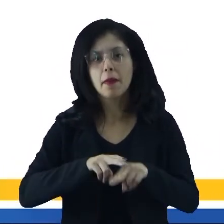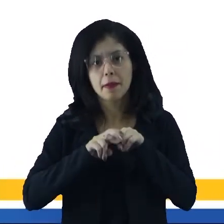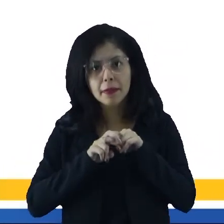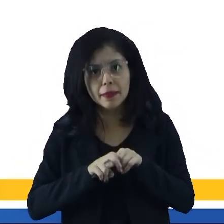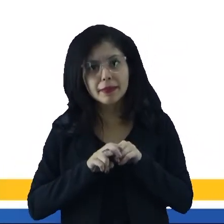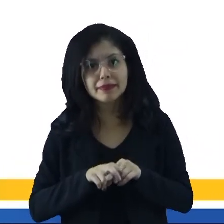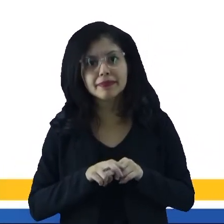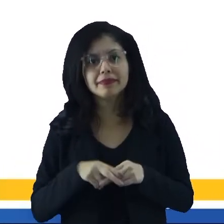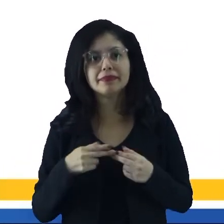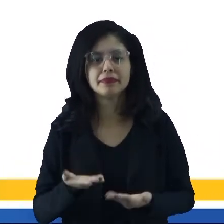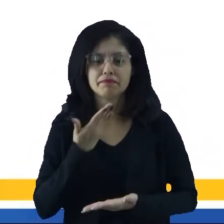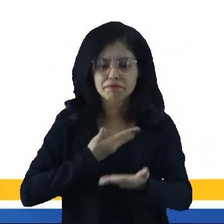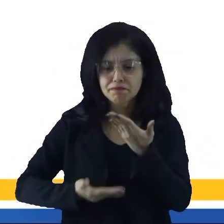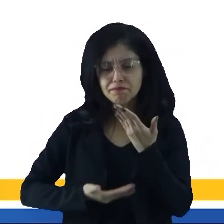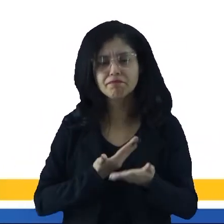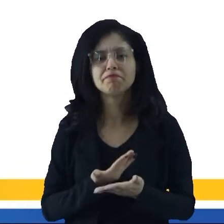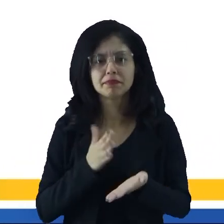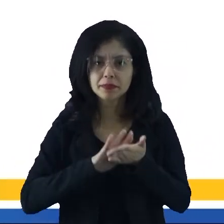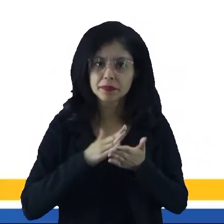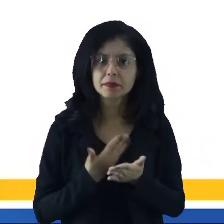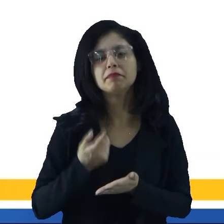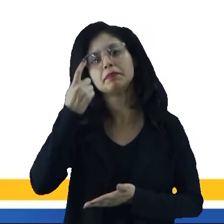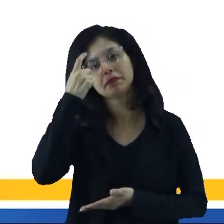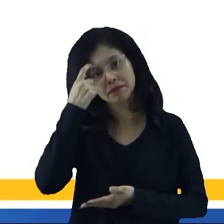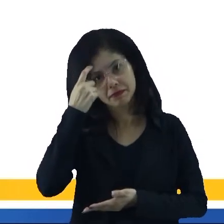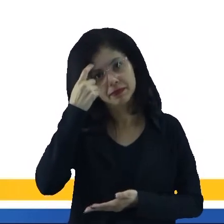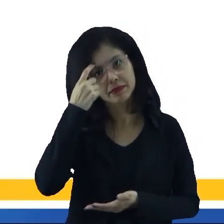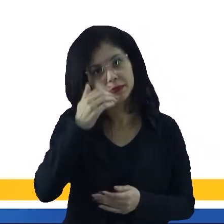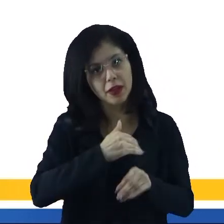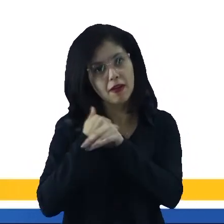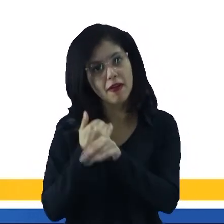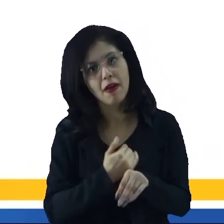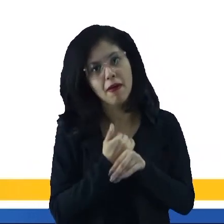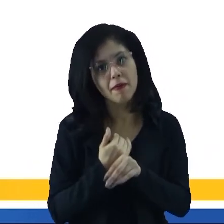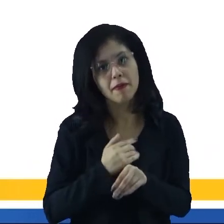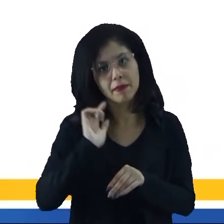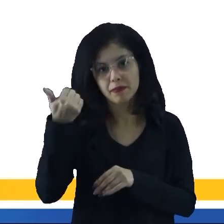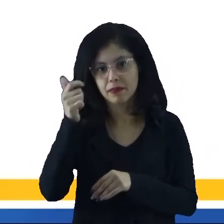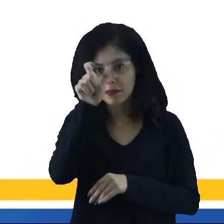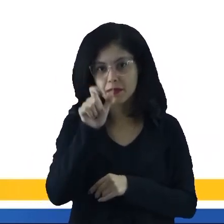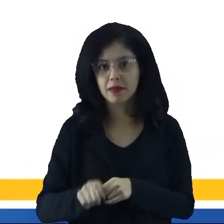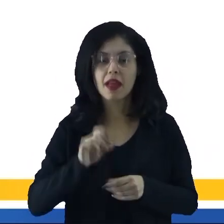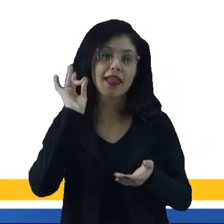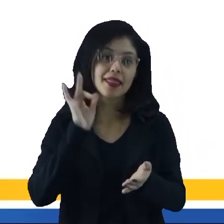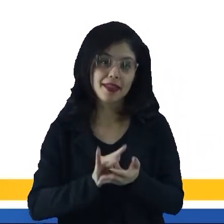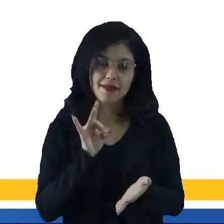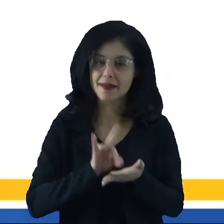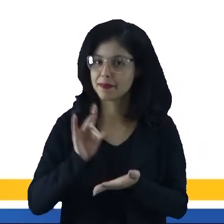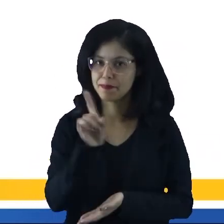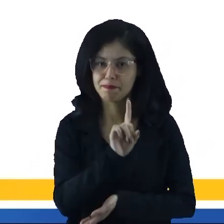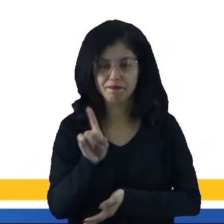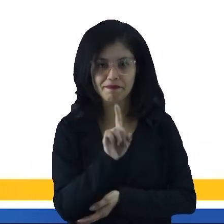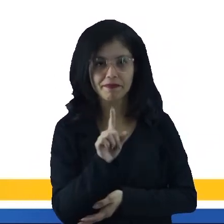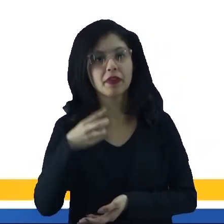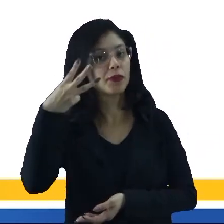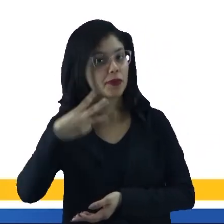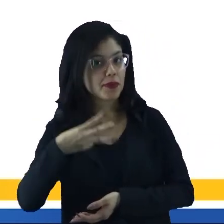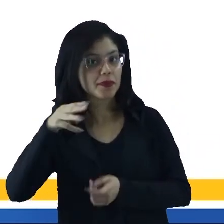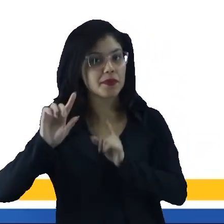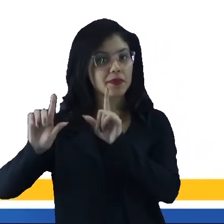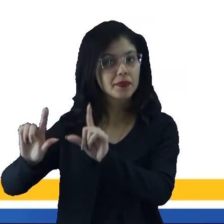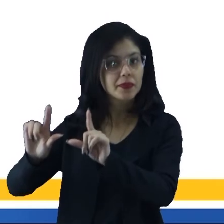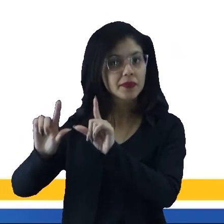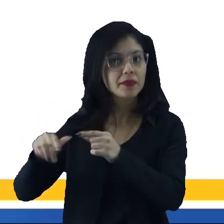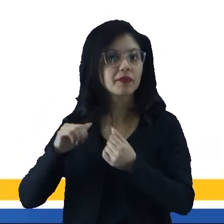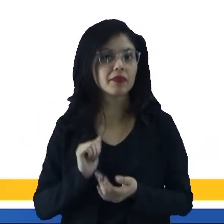da mesma interpretação, do mesmo pensamento do outro personagem, mas que na verdade não. No terceiro quadrinho, isso